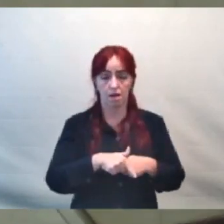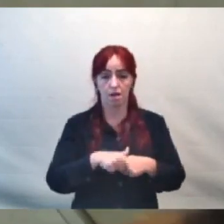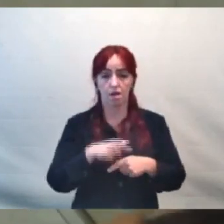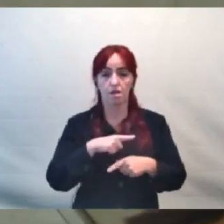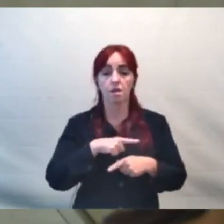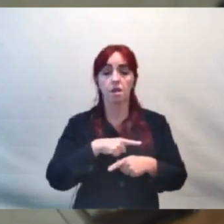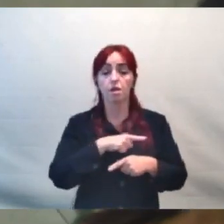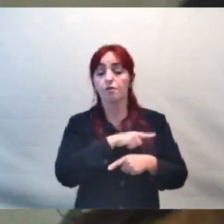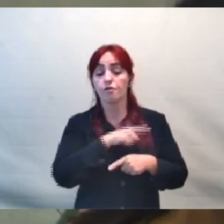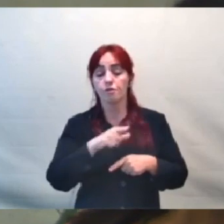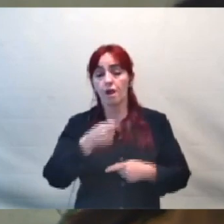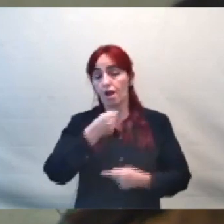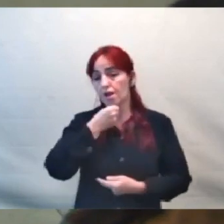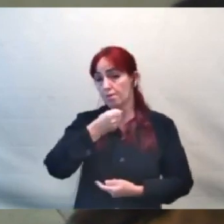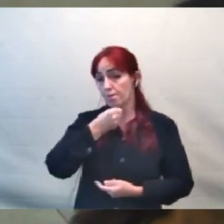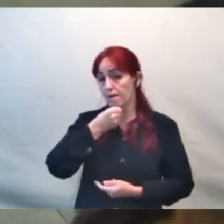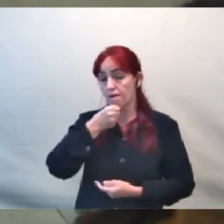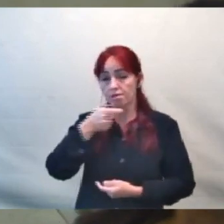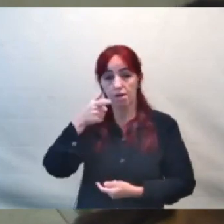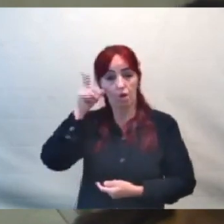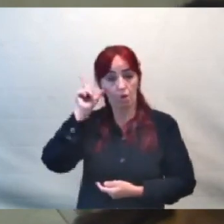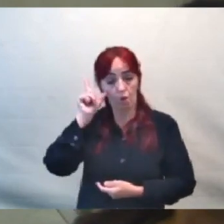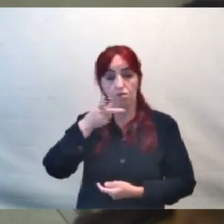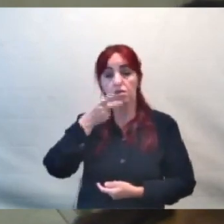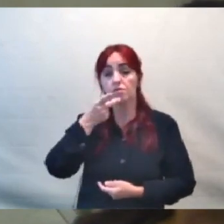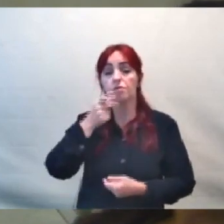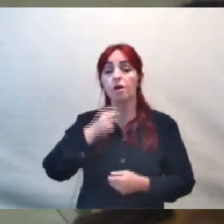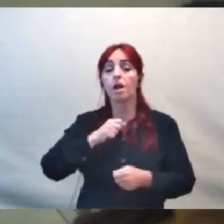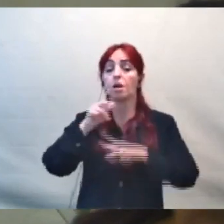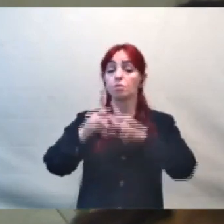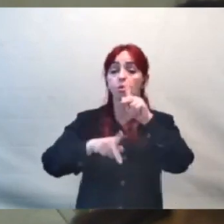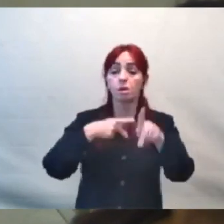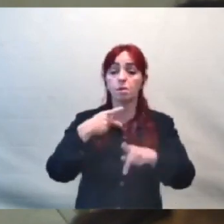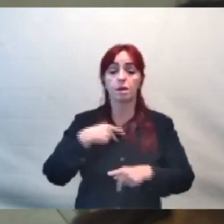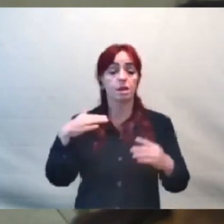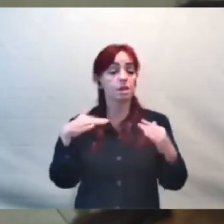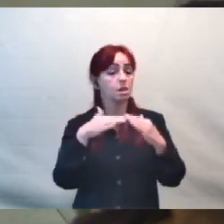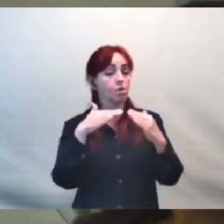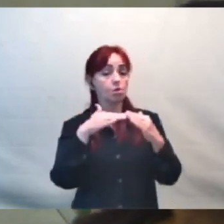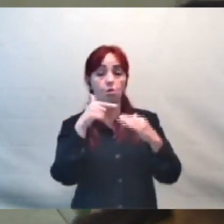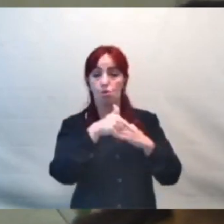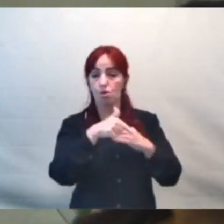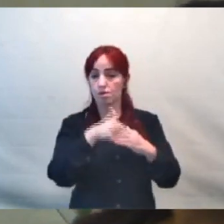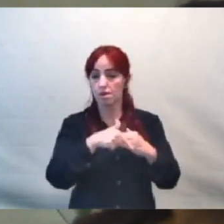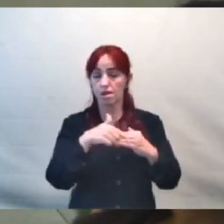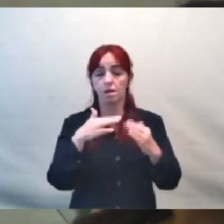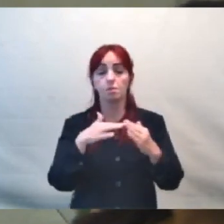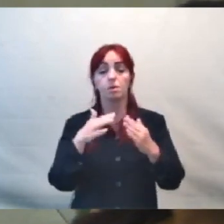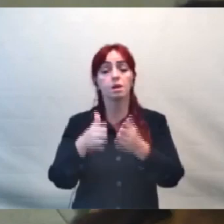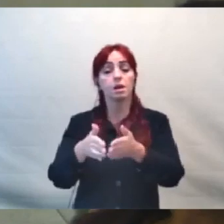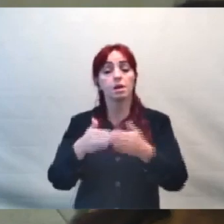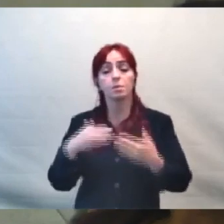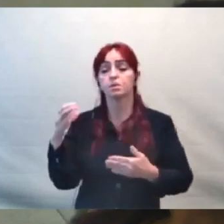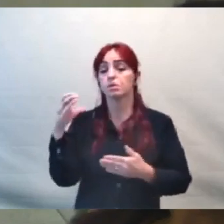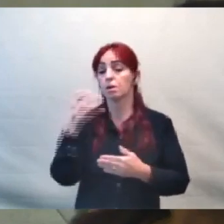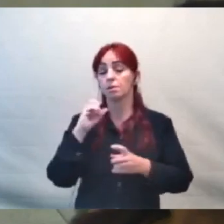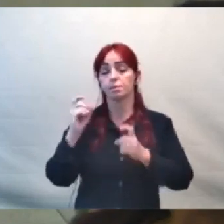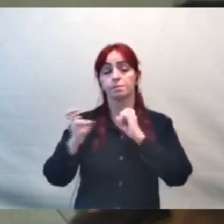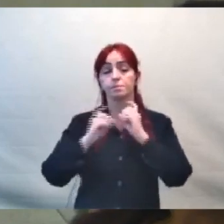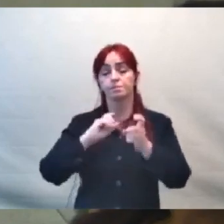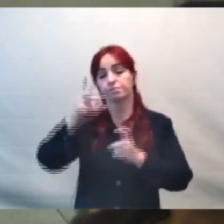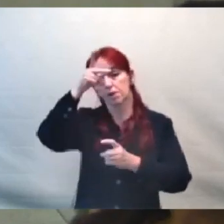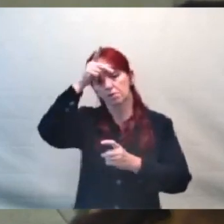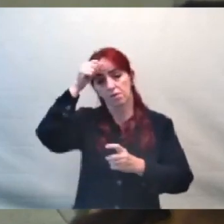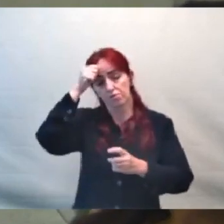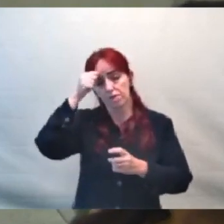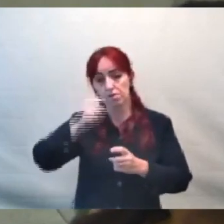ontem dizer publicamente que não concorda com a realização da corrida e pediu uma reunião com o prefeito Fuad. No dia seguinte, a